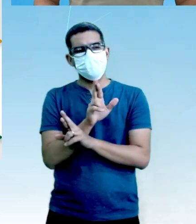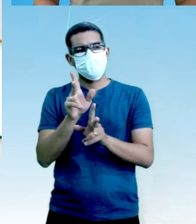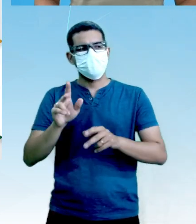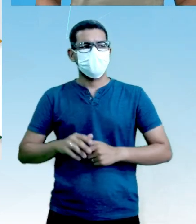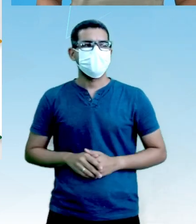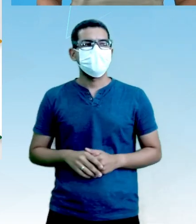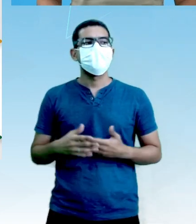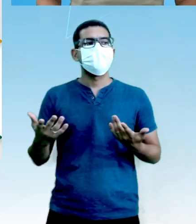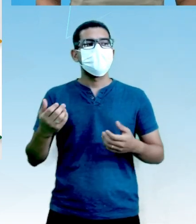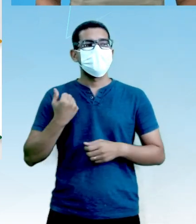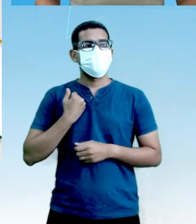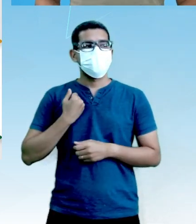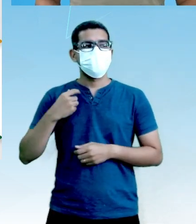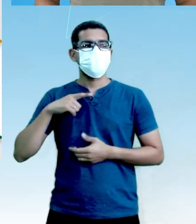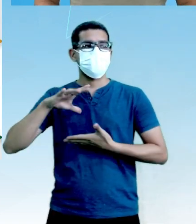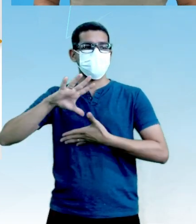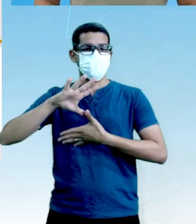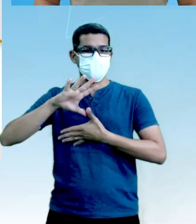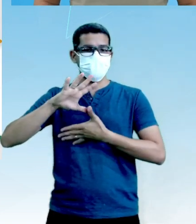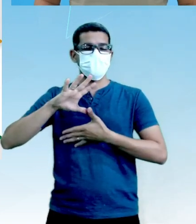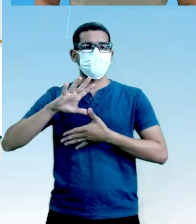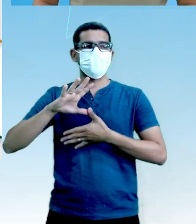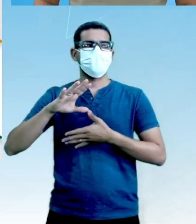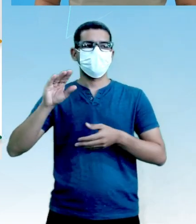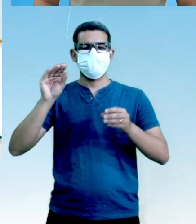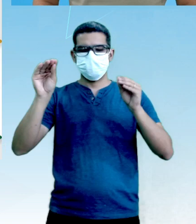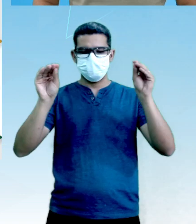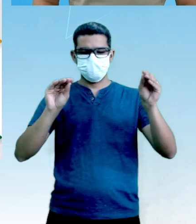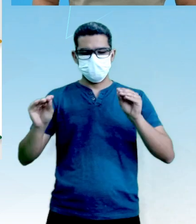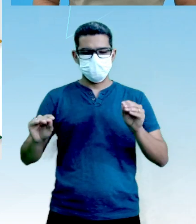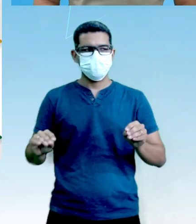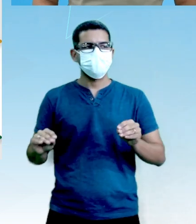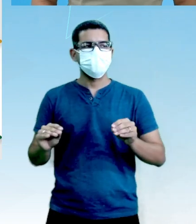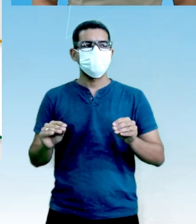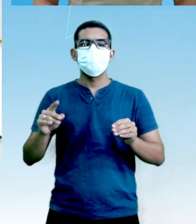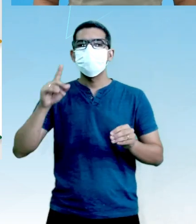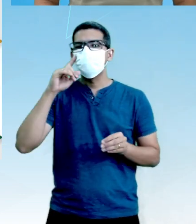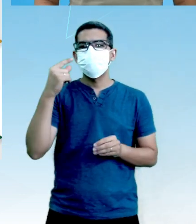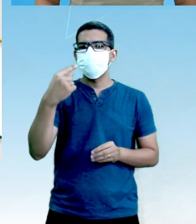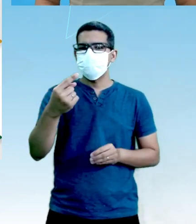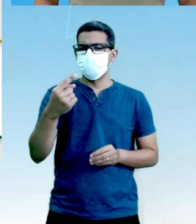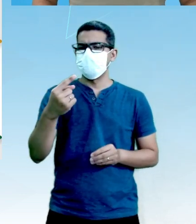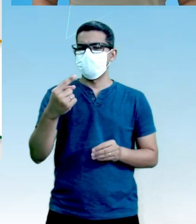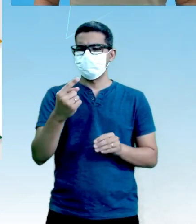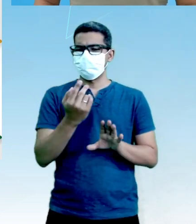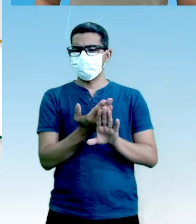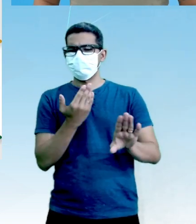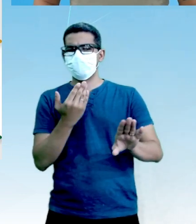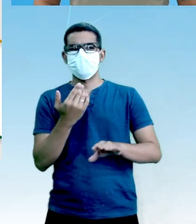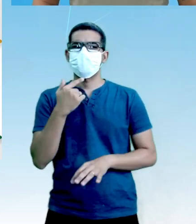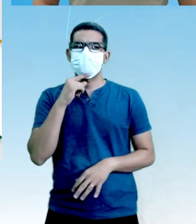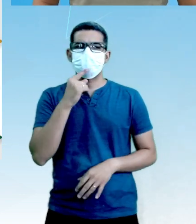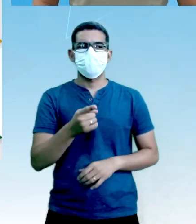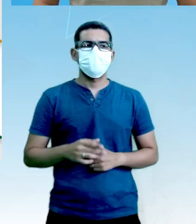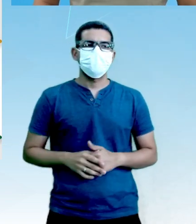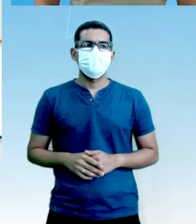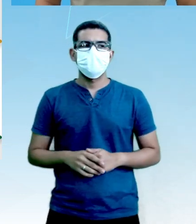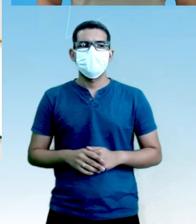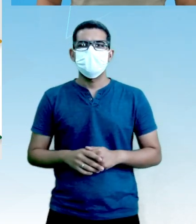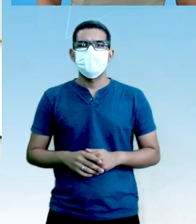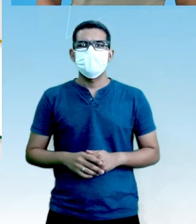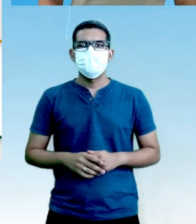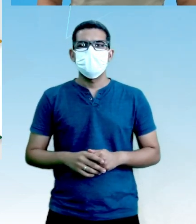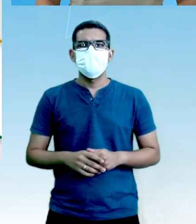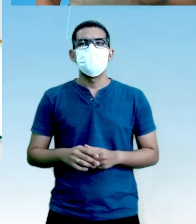para mapear a nossa região. Isso no dia a dia não tem como deixar de fora. O número do teu calçado, ele é